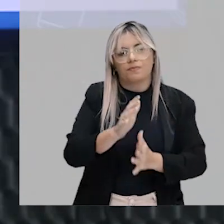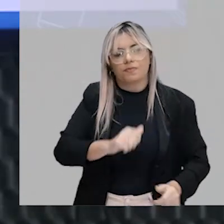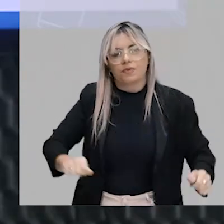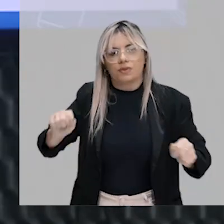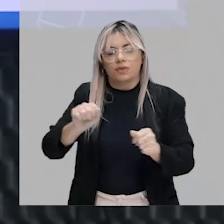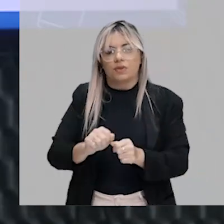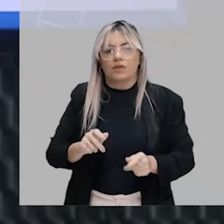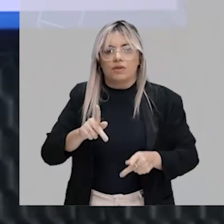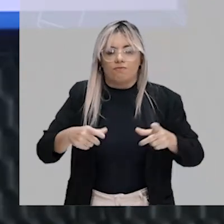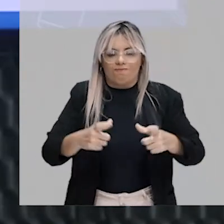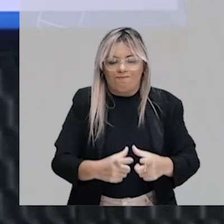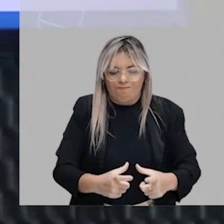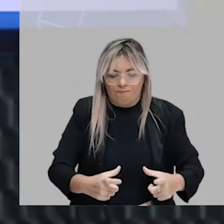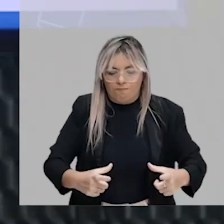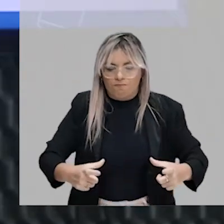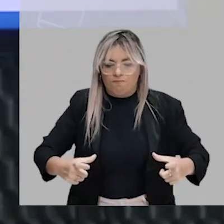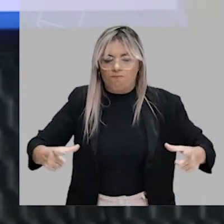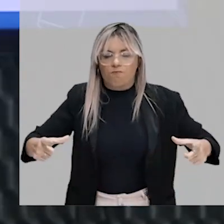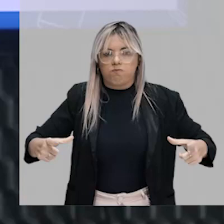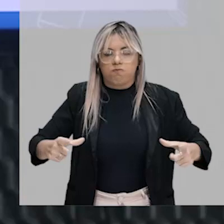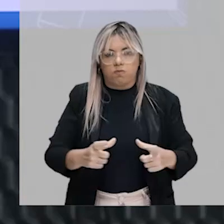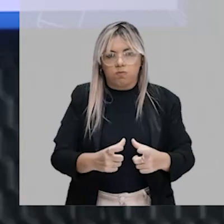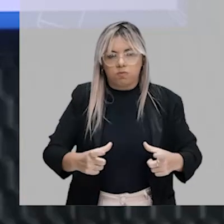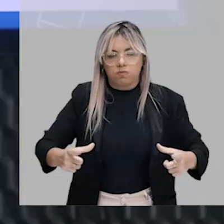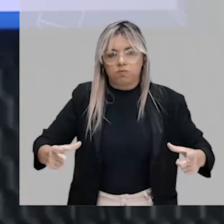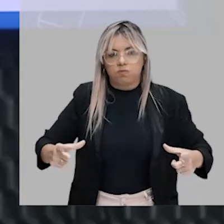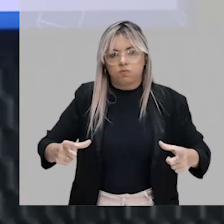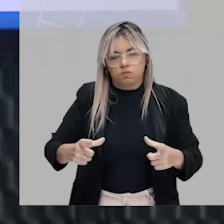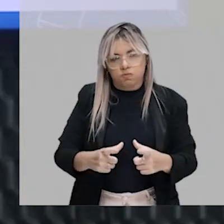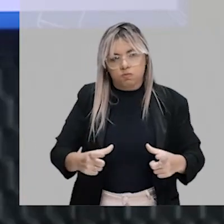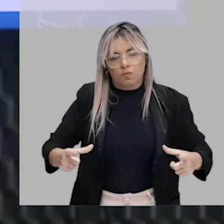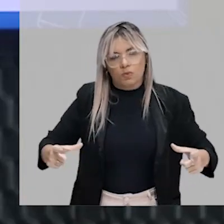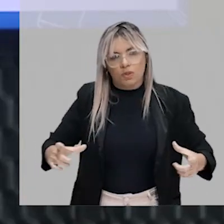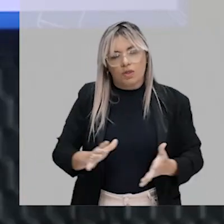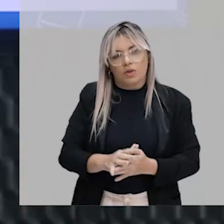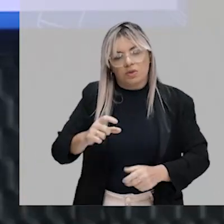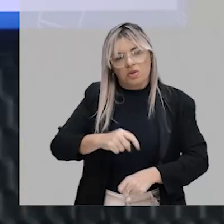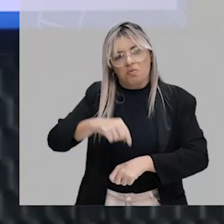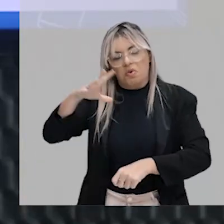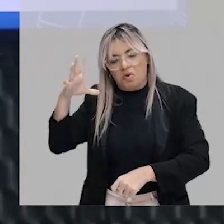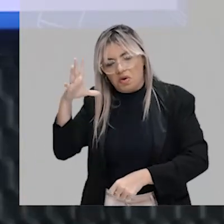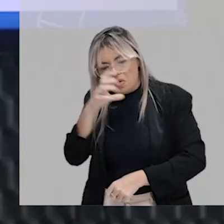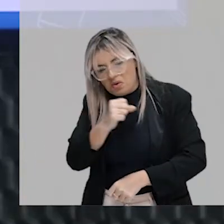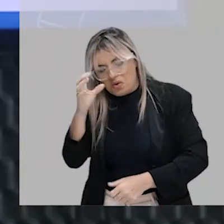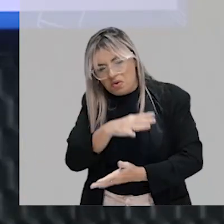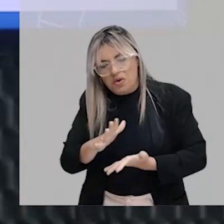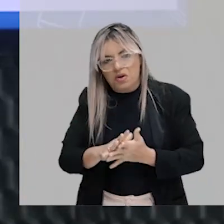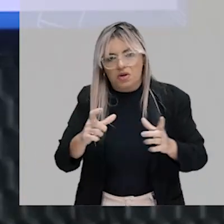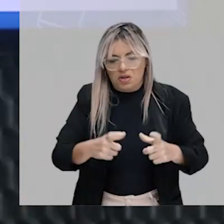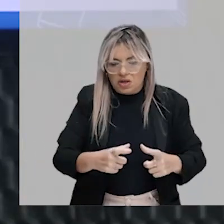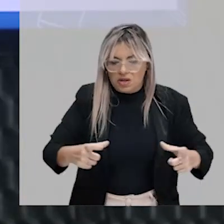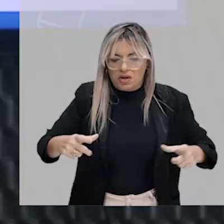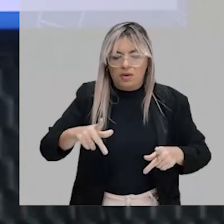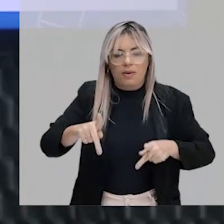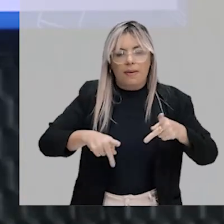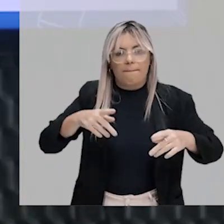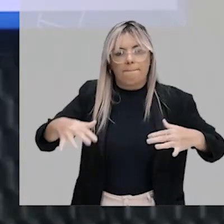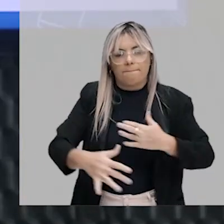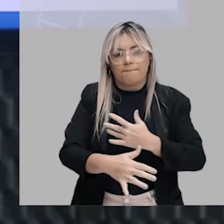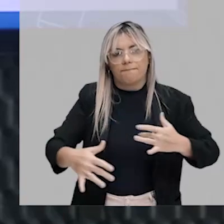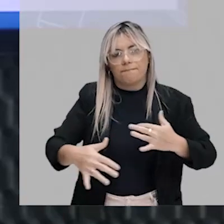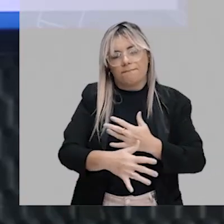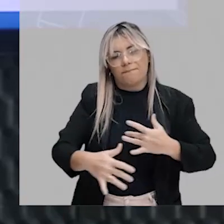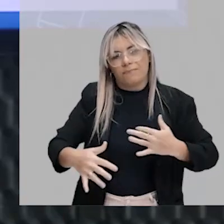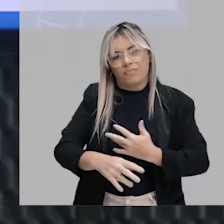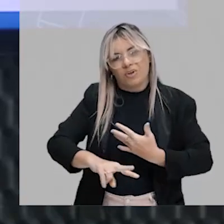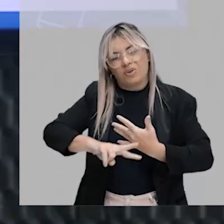população da cidade crescesse muito, em um tempo muito restrito. E essa grande população da cidade acabou enfrentando